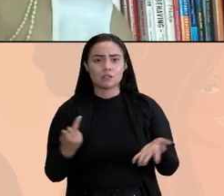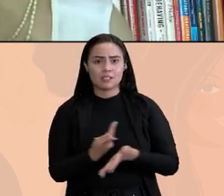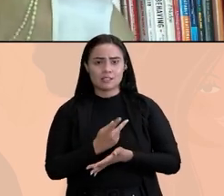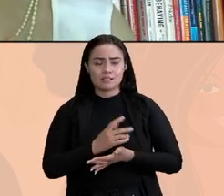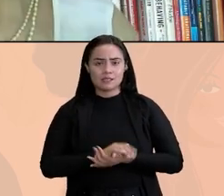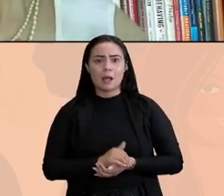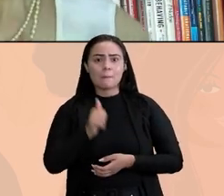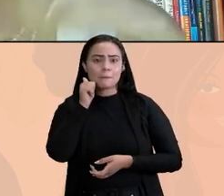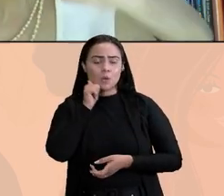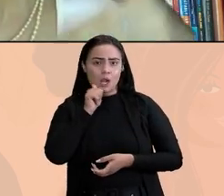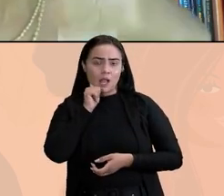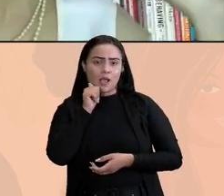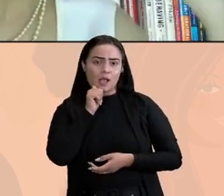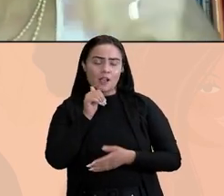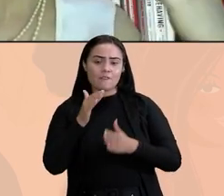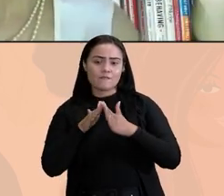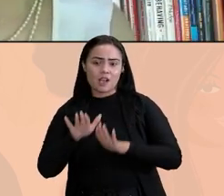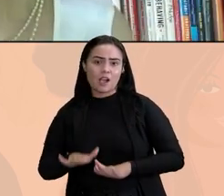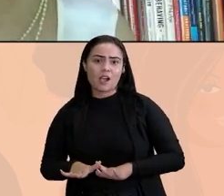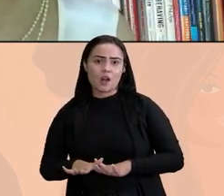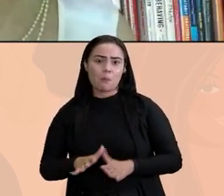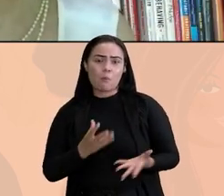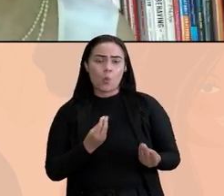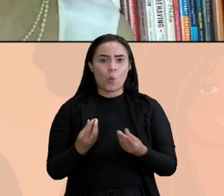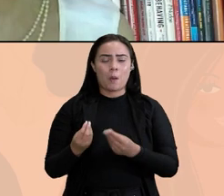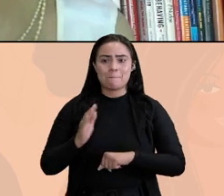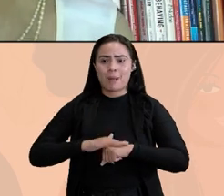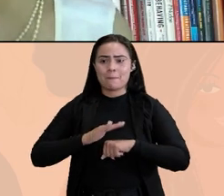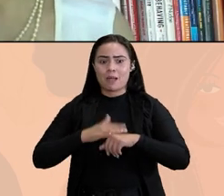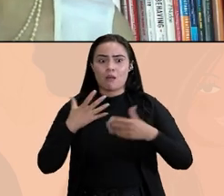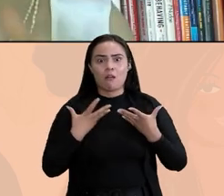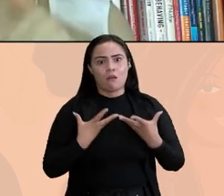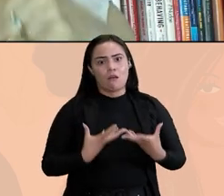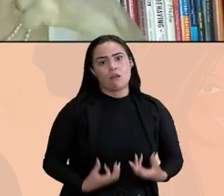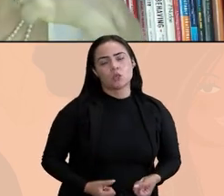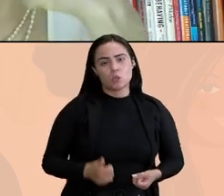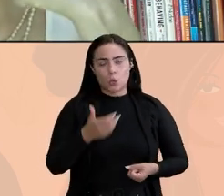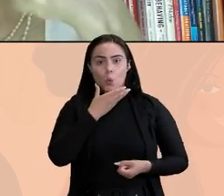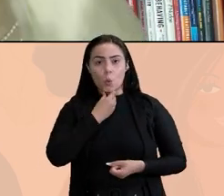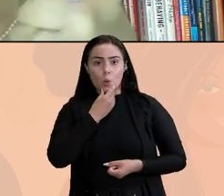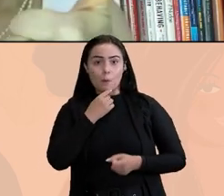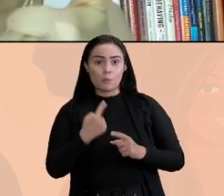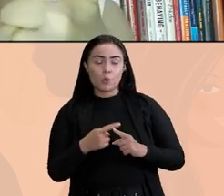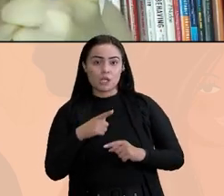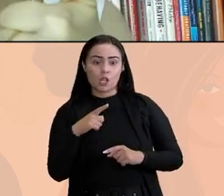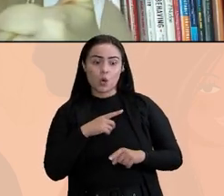mulheres ficaram muito mais sobrecarregadas do que os homens, porque tinham que dar conta